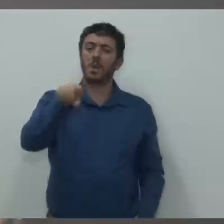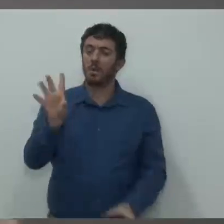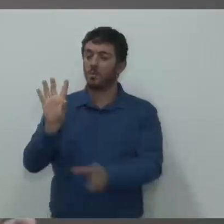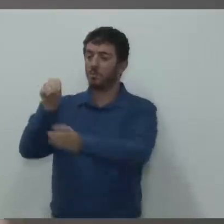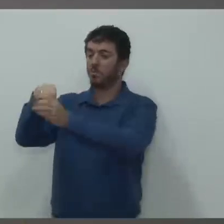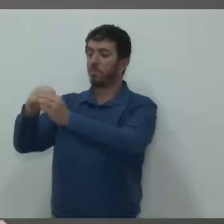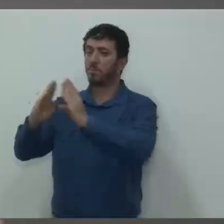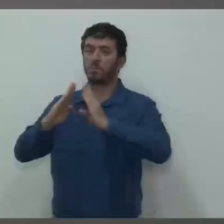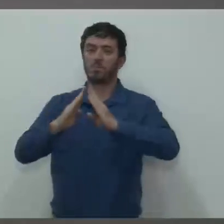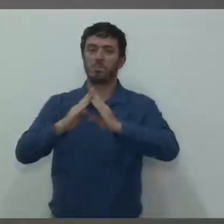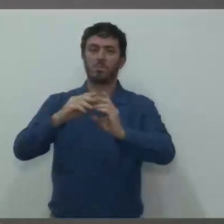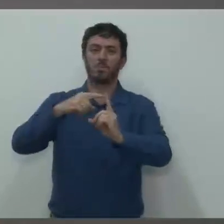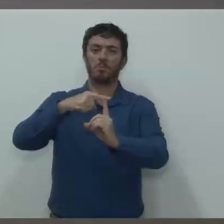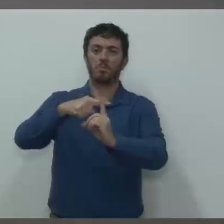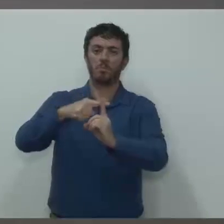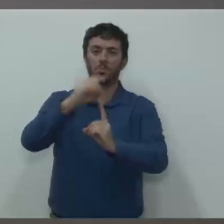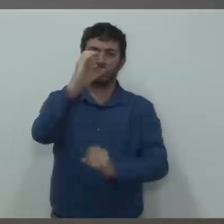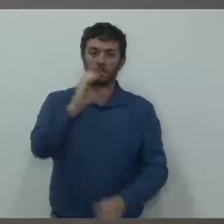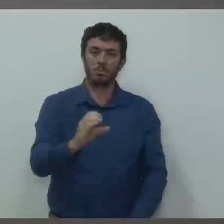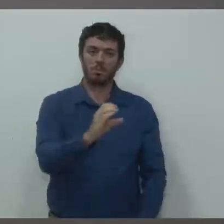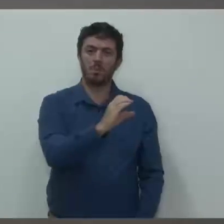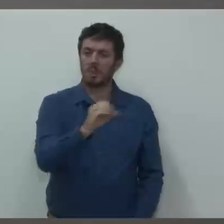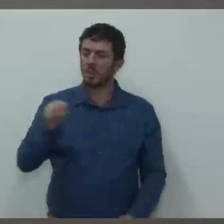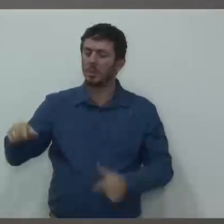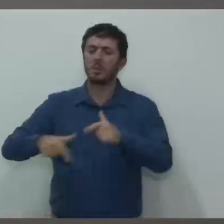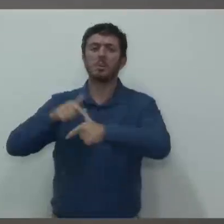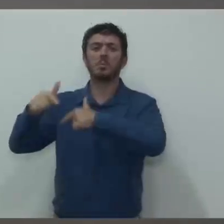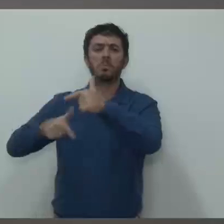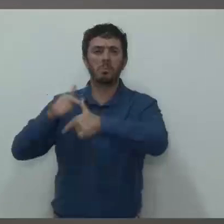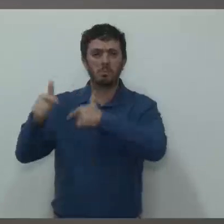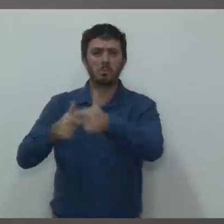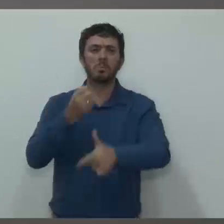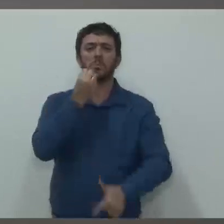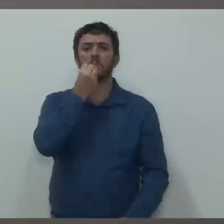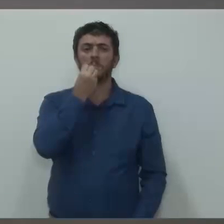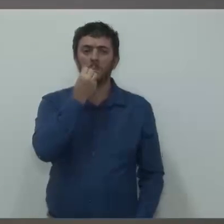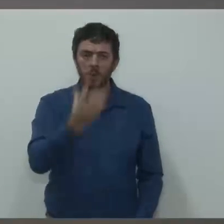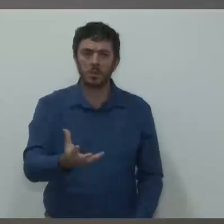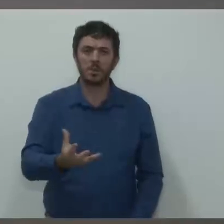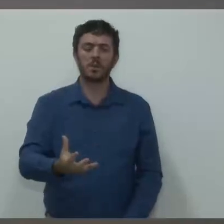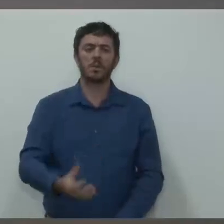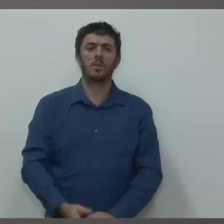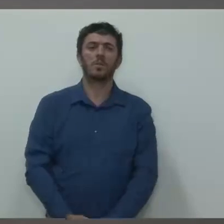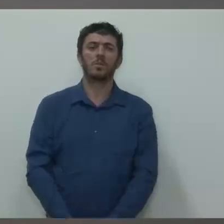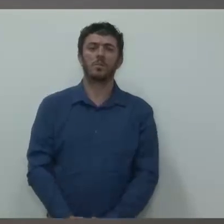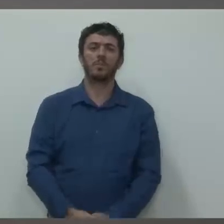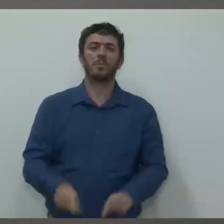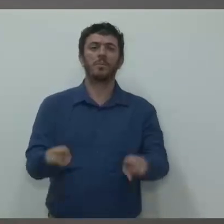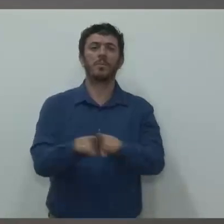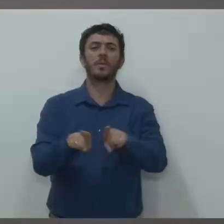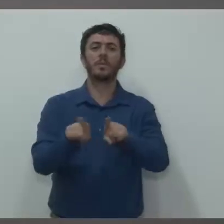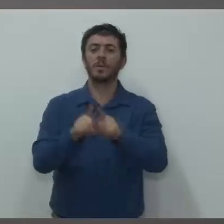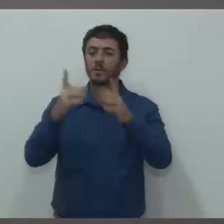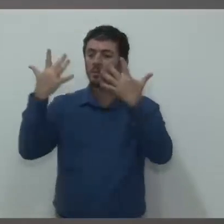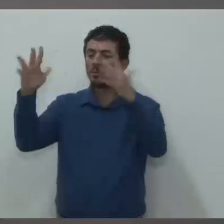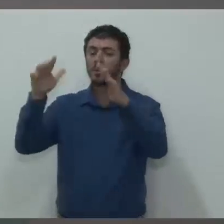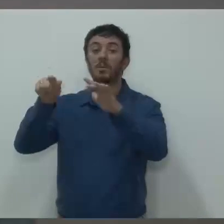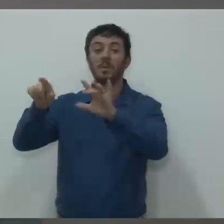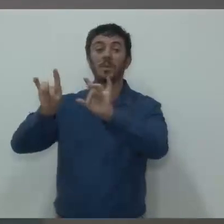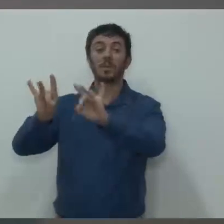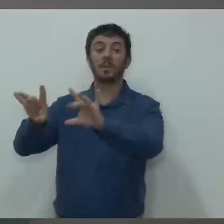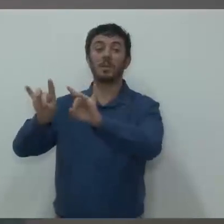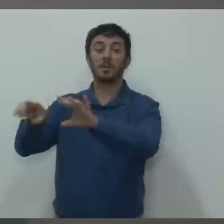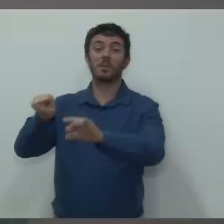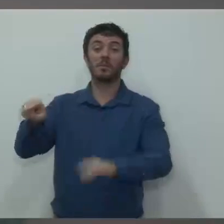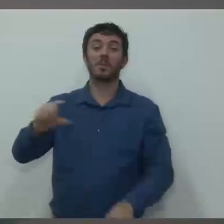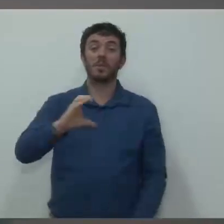poder público não consegue suprir, não é? Então aqui é só um lembrete. Também um parabéns especial aí para o Cadu, né,